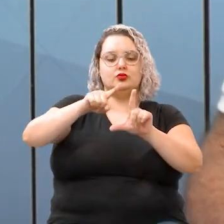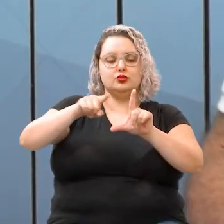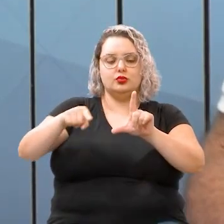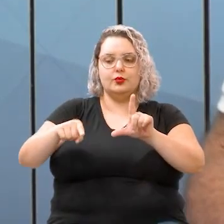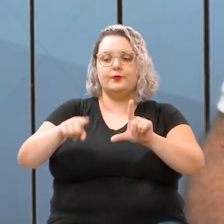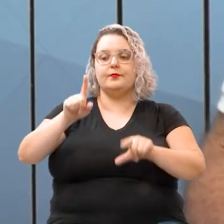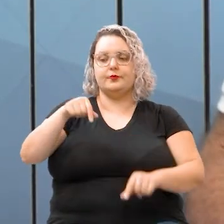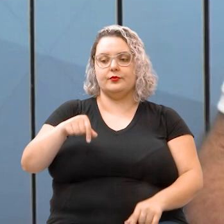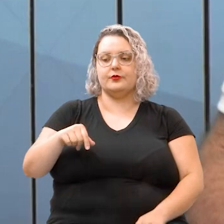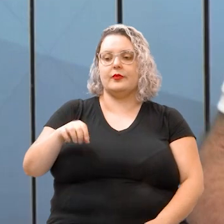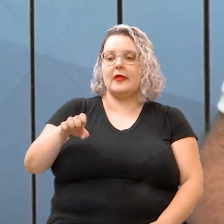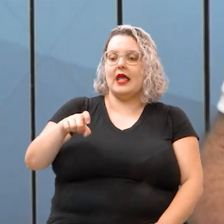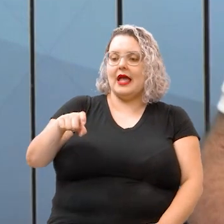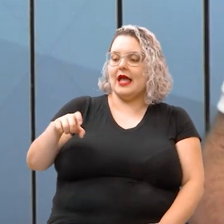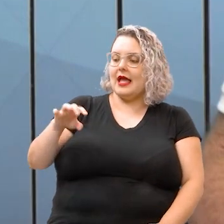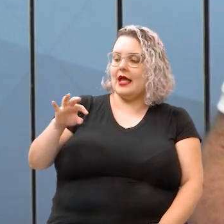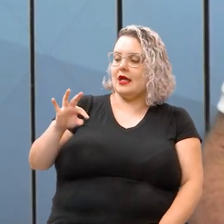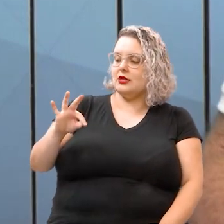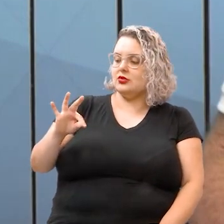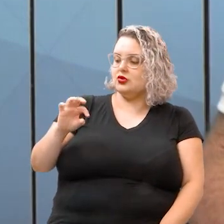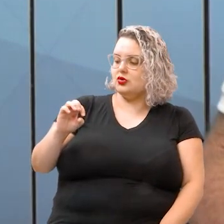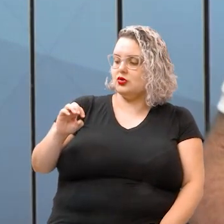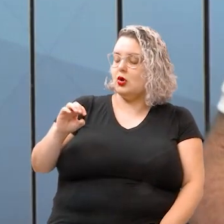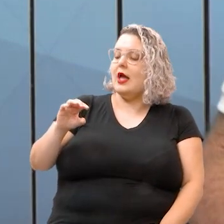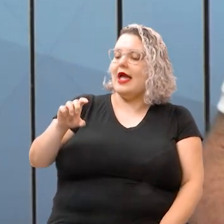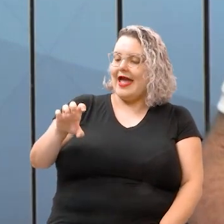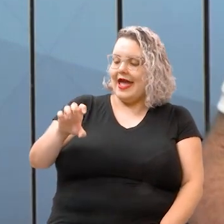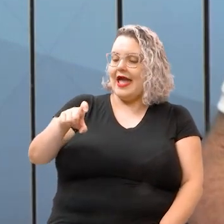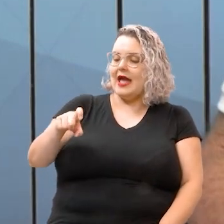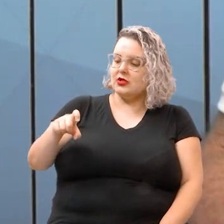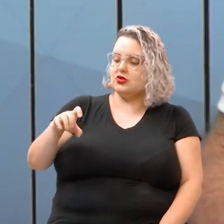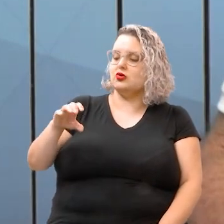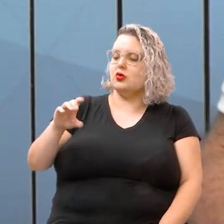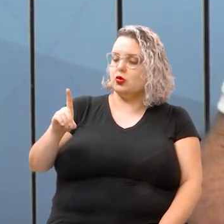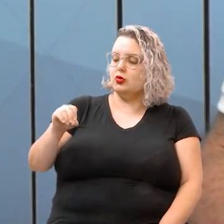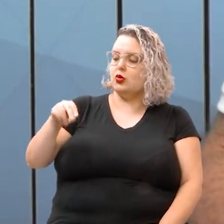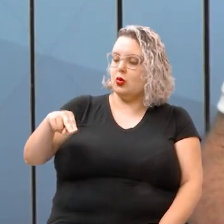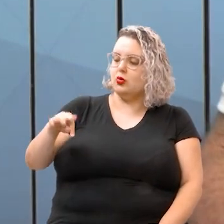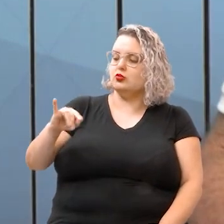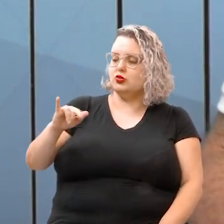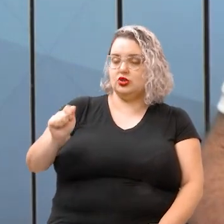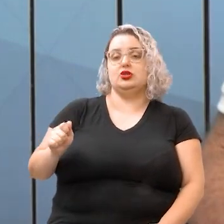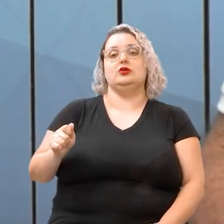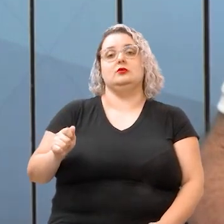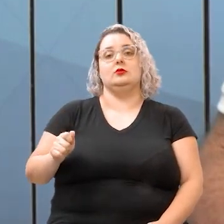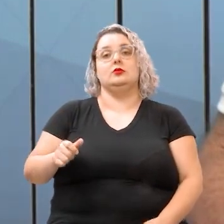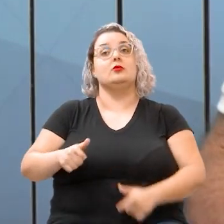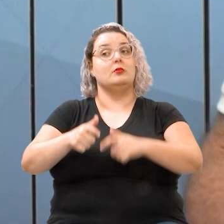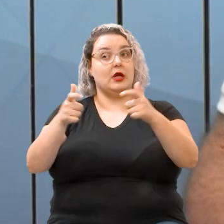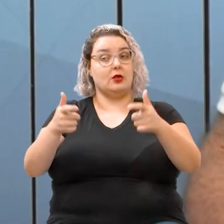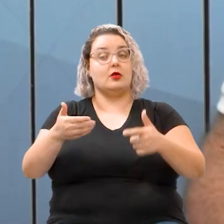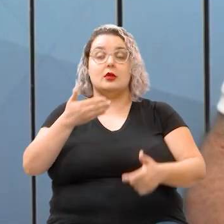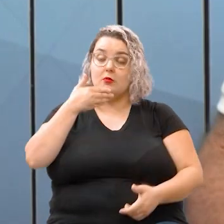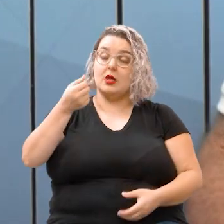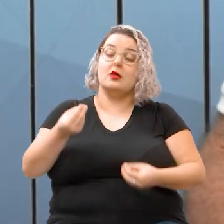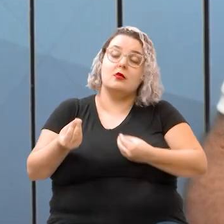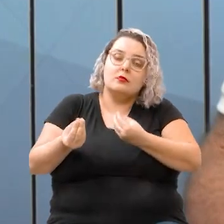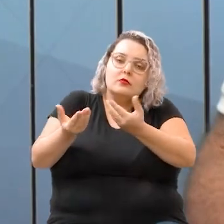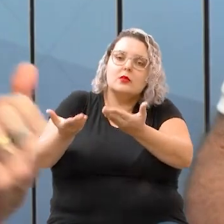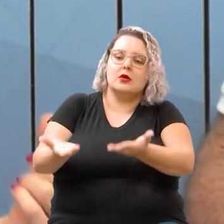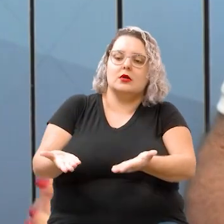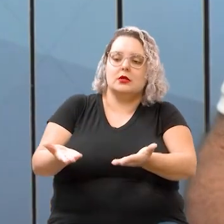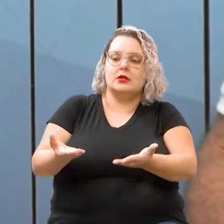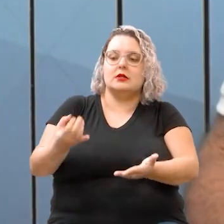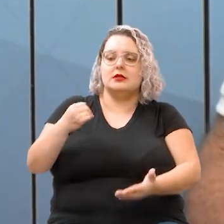um indicador de exodontia, quanto menor o indicador, melhor é a qualidade que a gente está prestando, entendeu? Sim. E aí, se eu